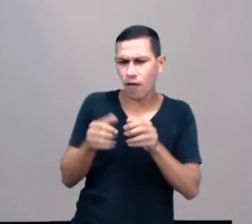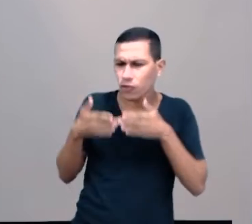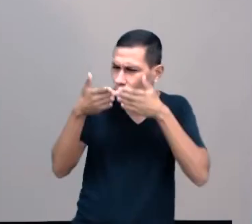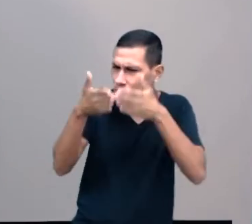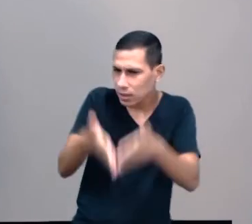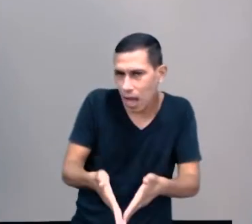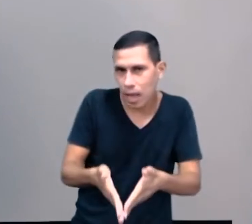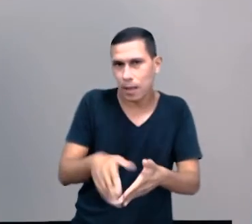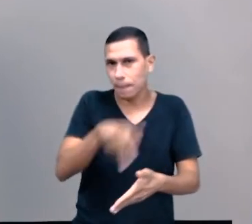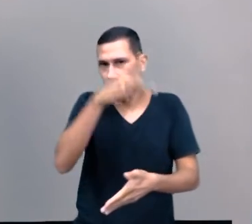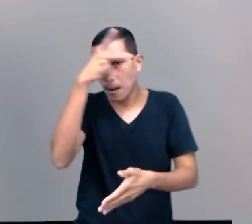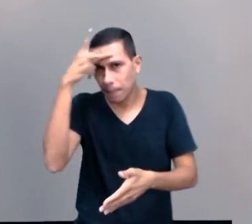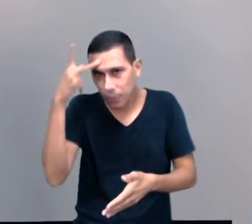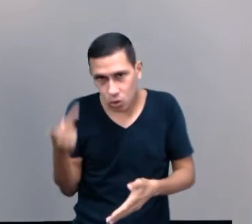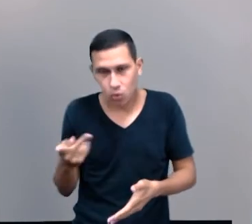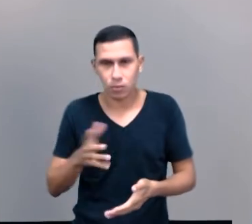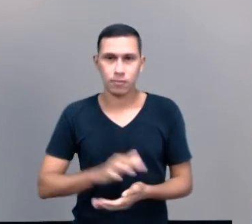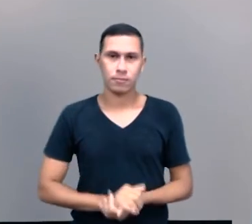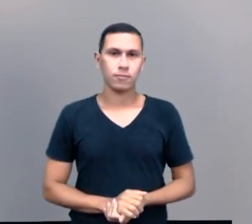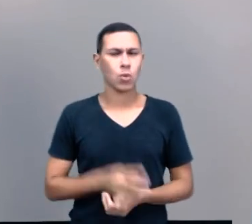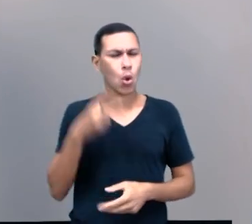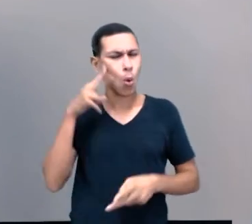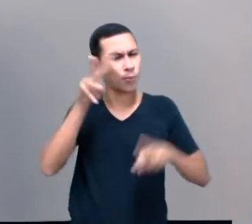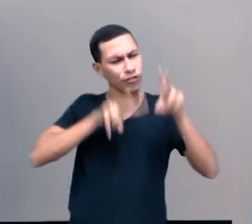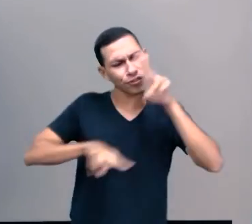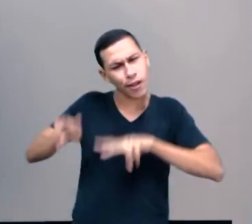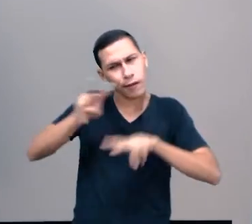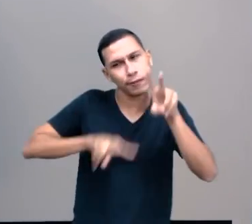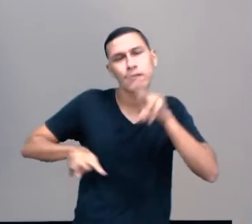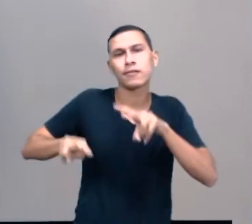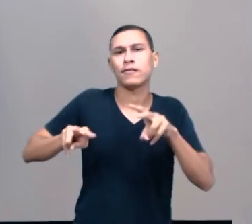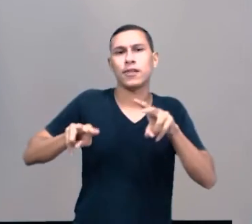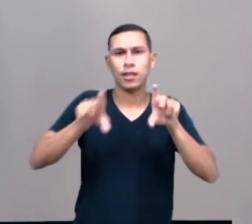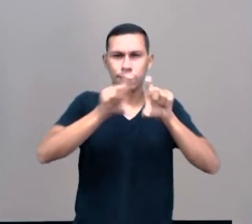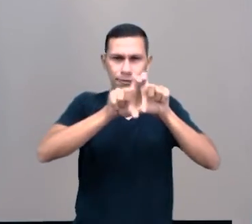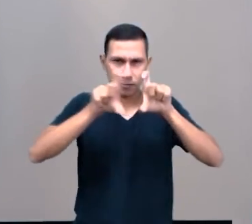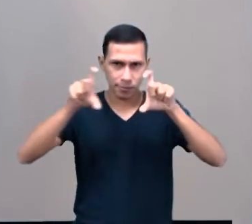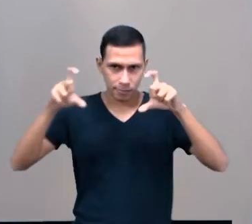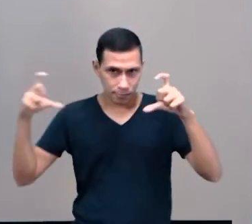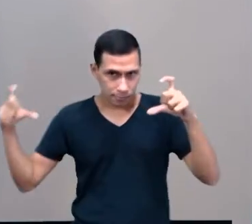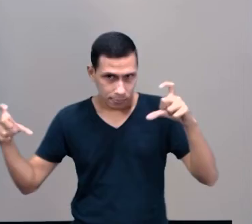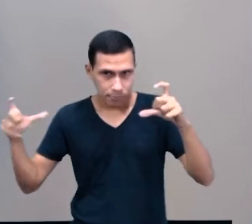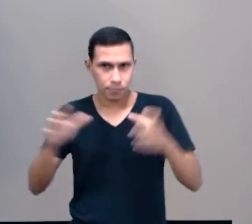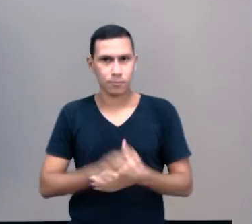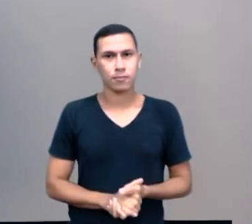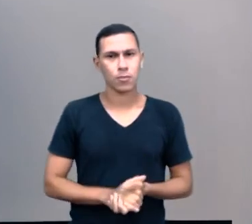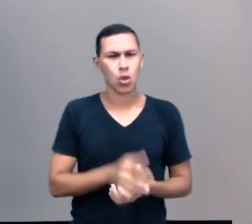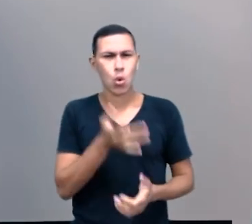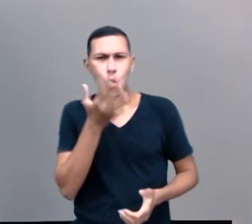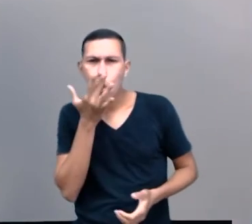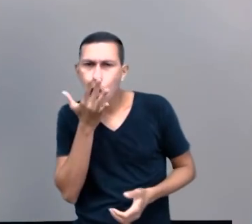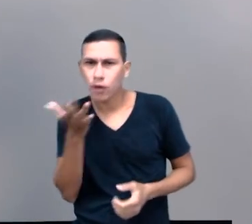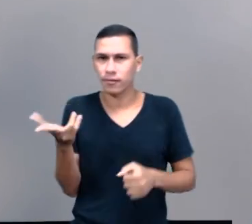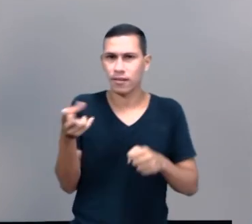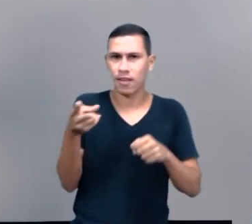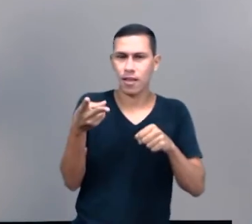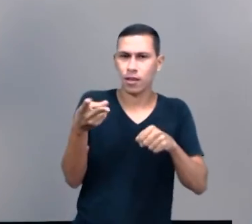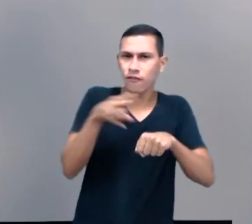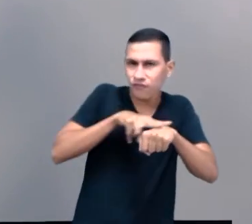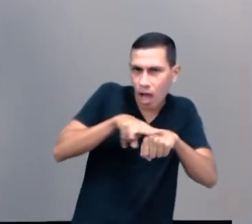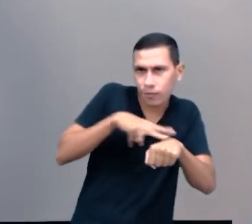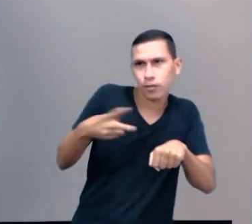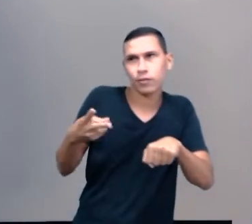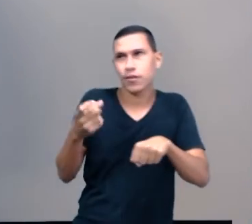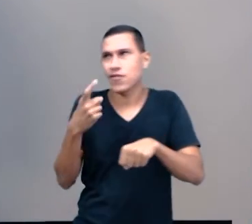voltada para o público-alvo. Observe essa tirinha aí, esses personagens da Turma da Mônica. As cores verde,